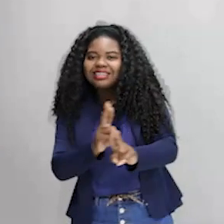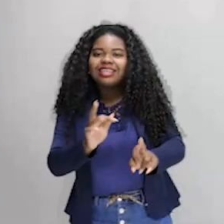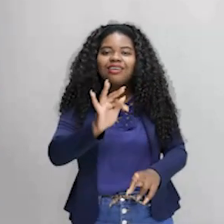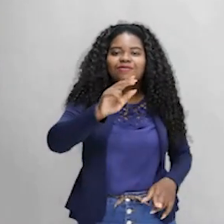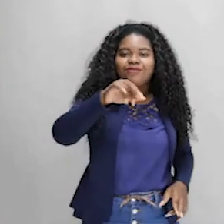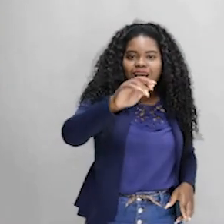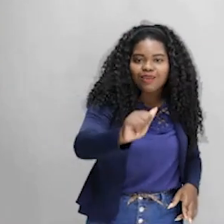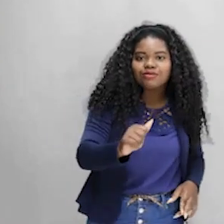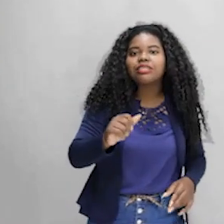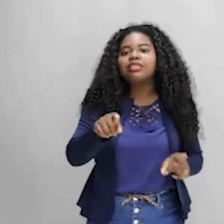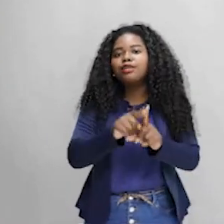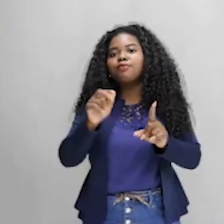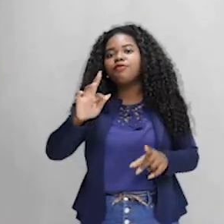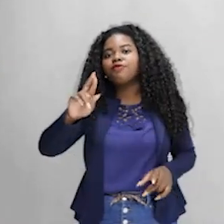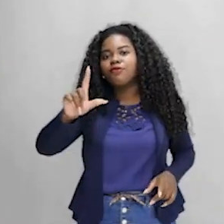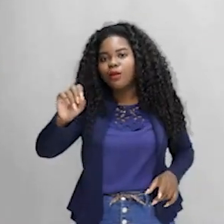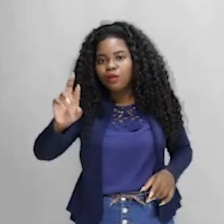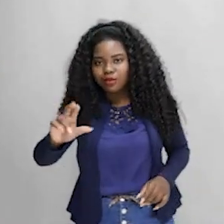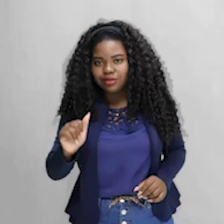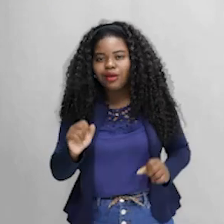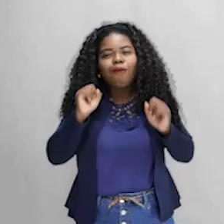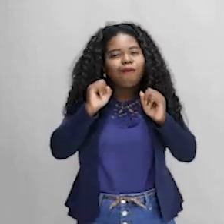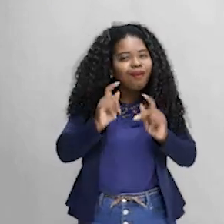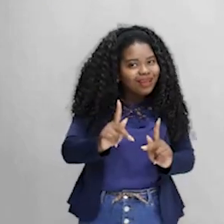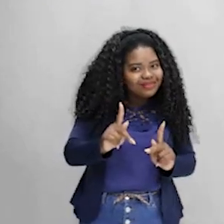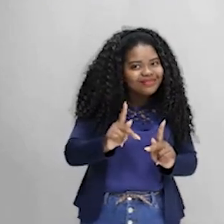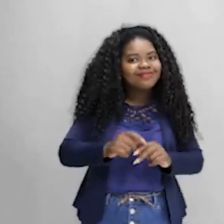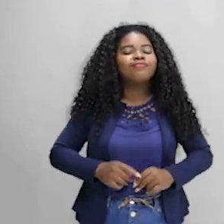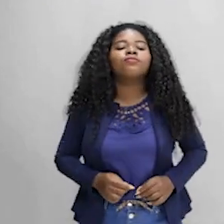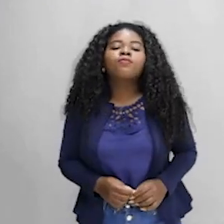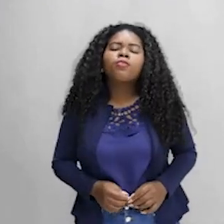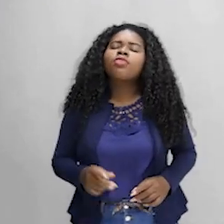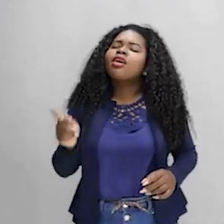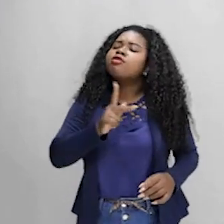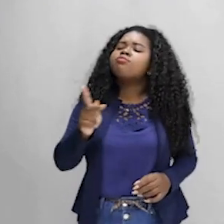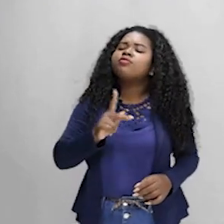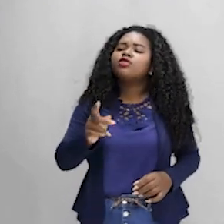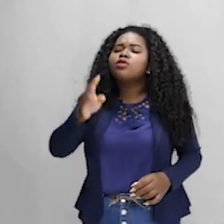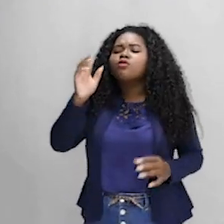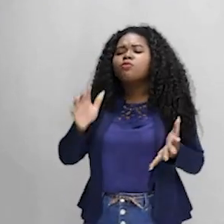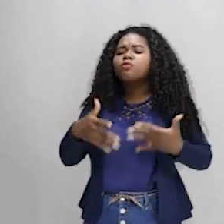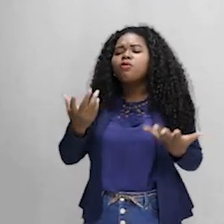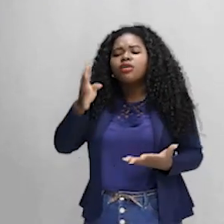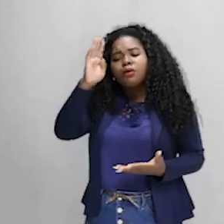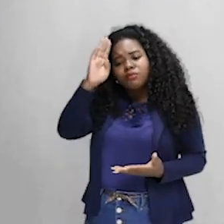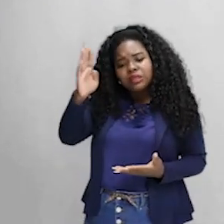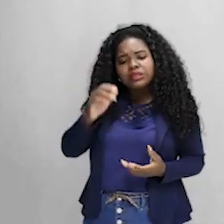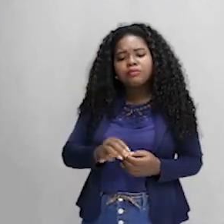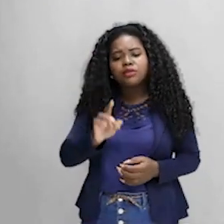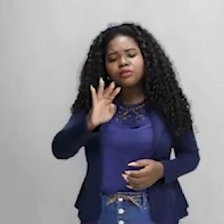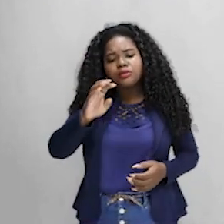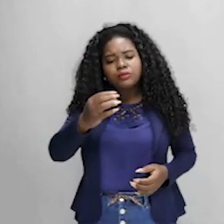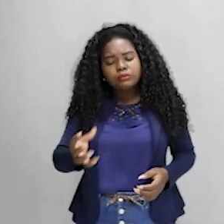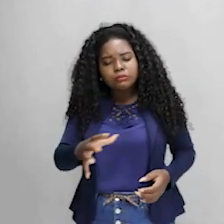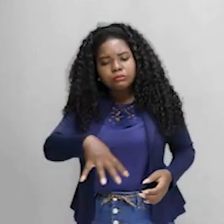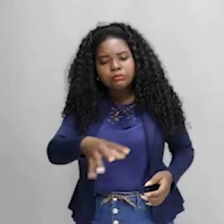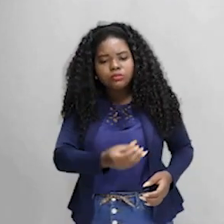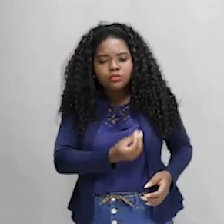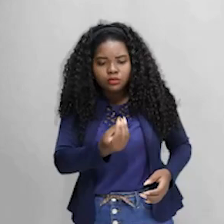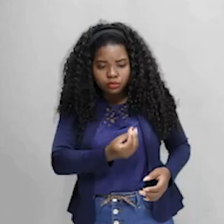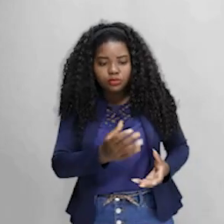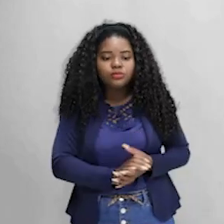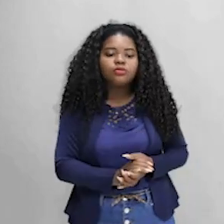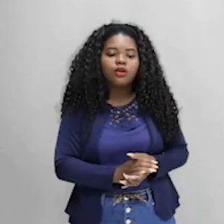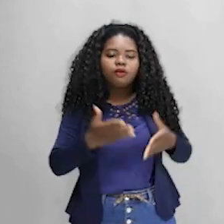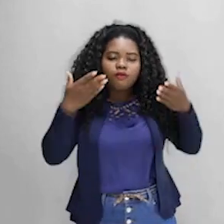de um espaço que o caracteriza. Beleza? E Marcos, quais são os principais biomas aí que a gente vai falar? Nós vamos focar especificamente